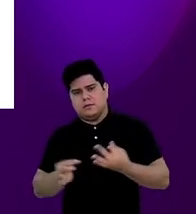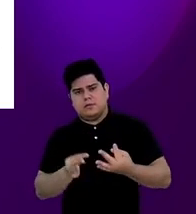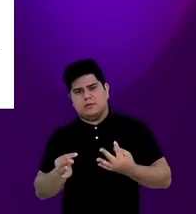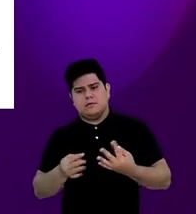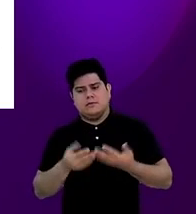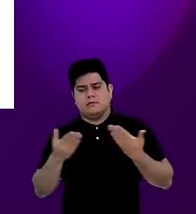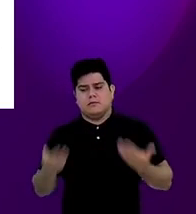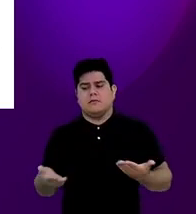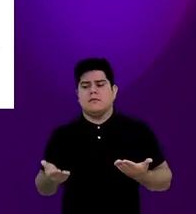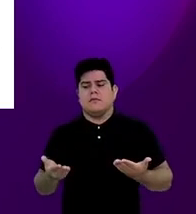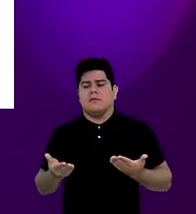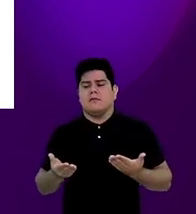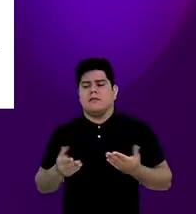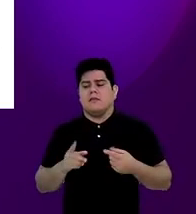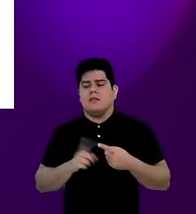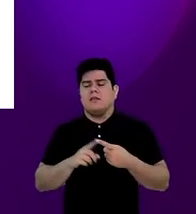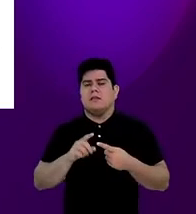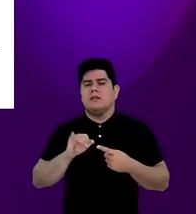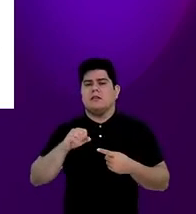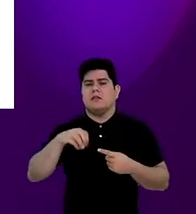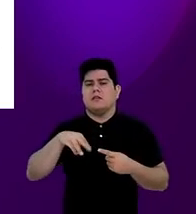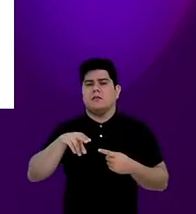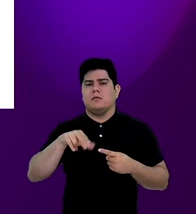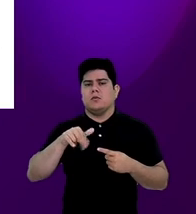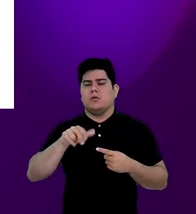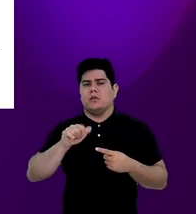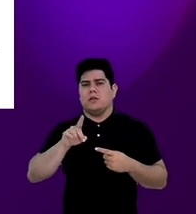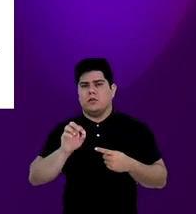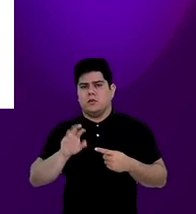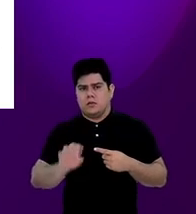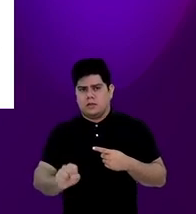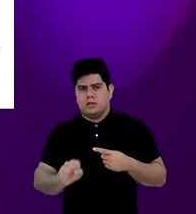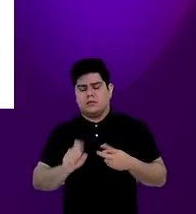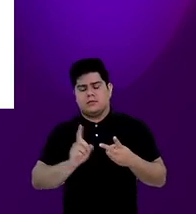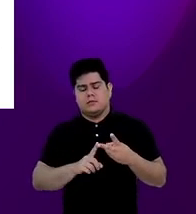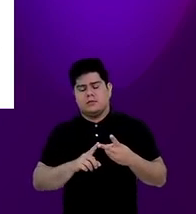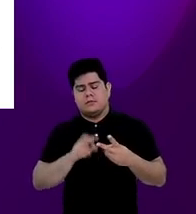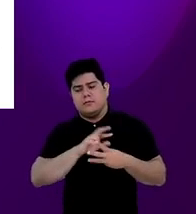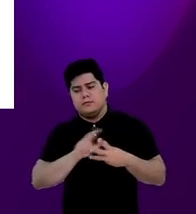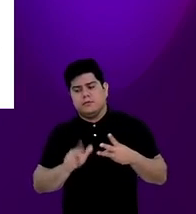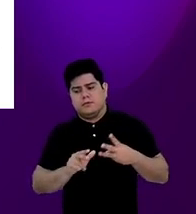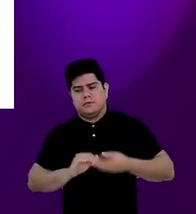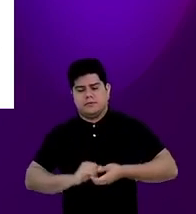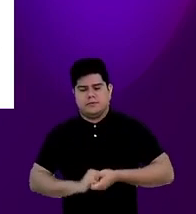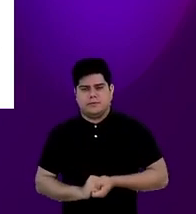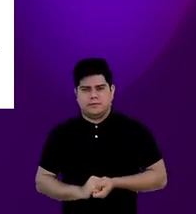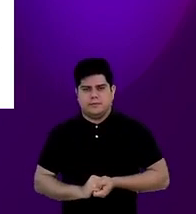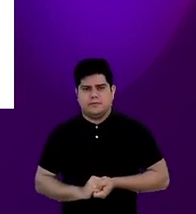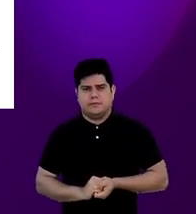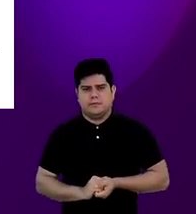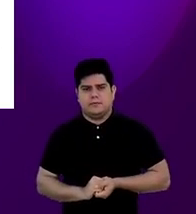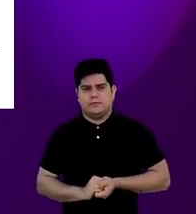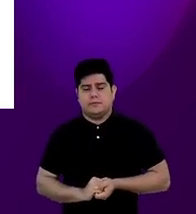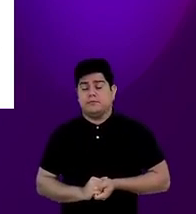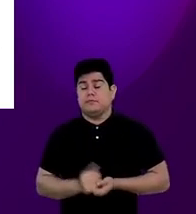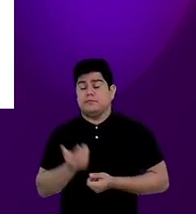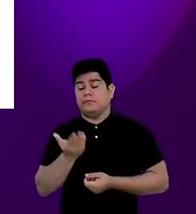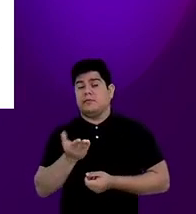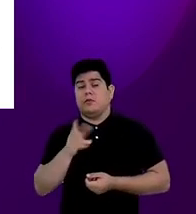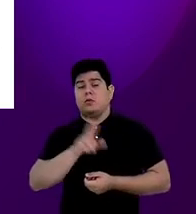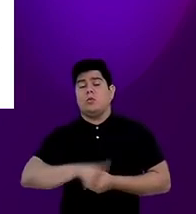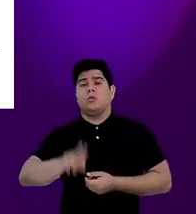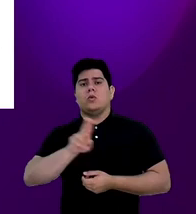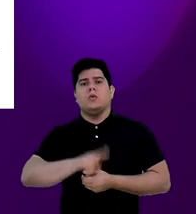os imunomoduladores, inibidores de proteasoma, os anticorpos monoclonais NCD38. Quando você utiliza